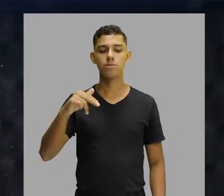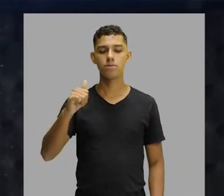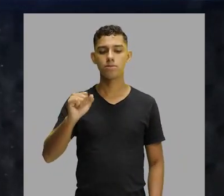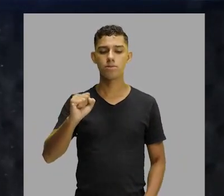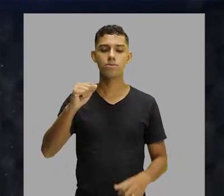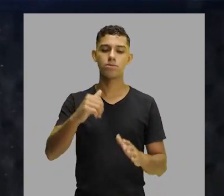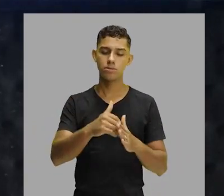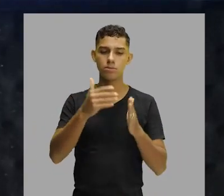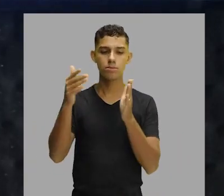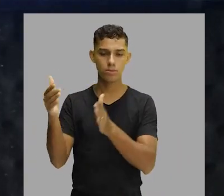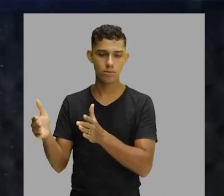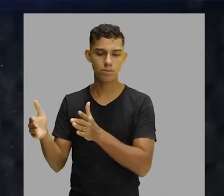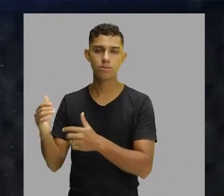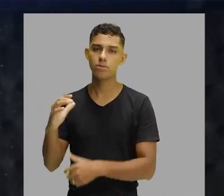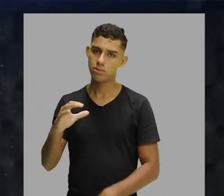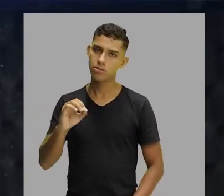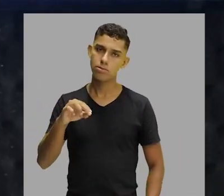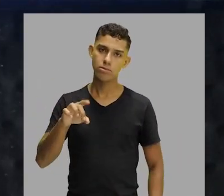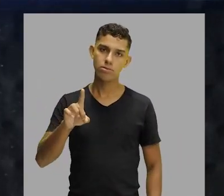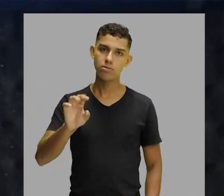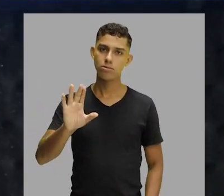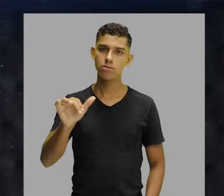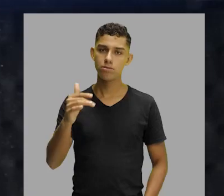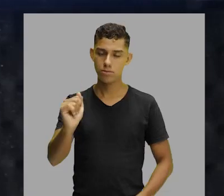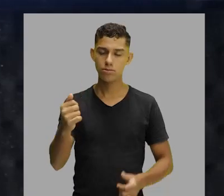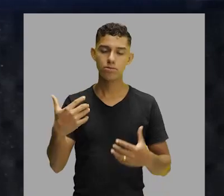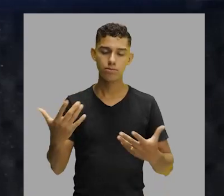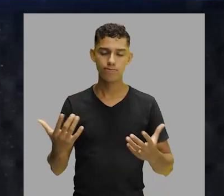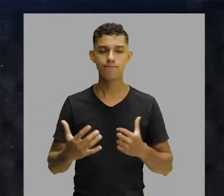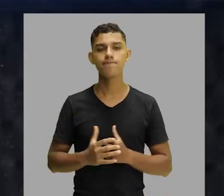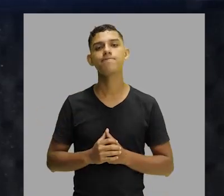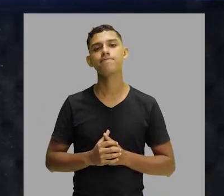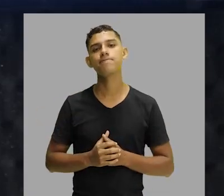para a camada de condução, certo? Então,